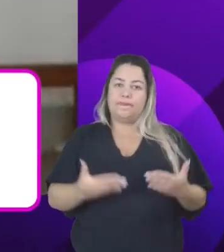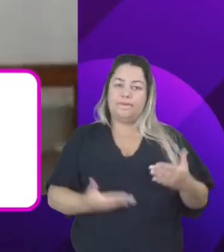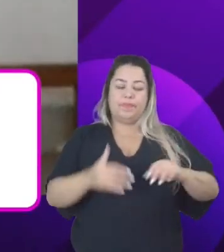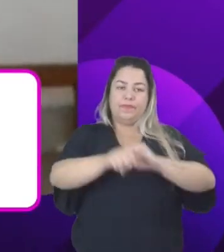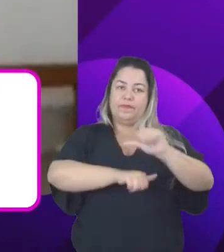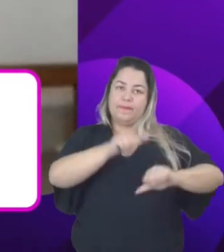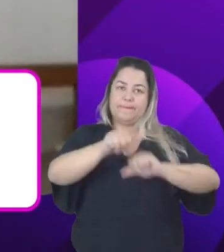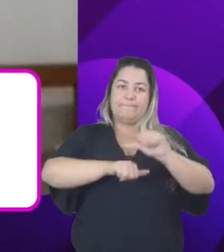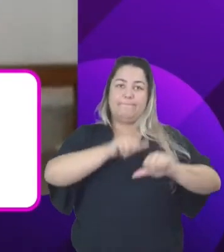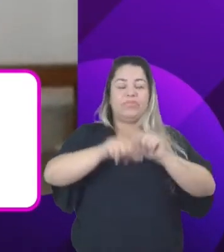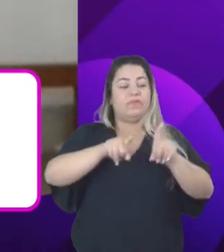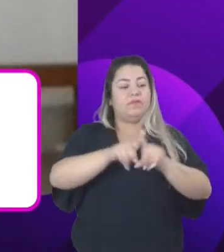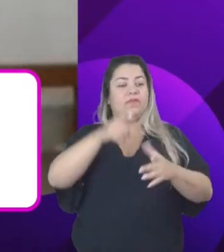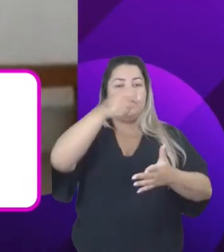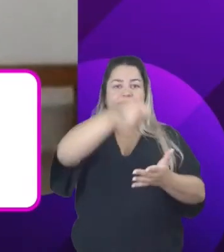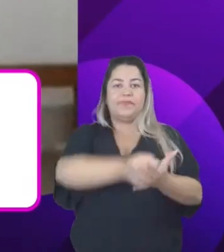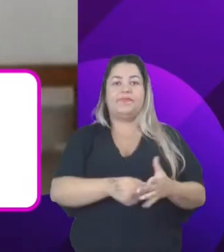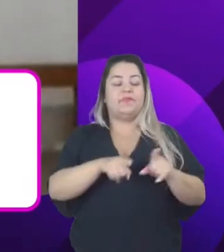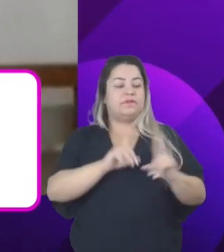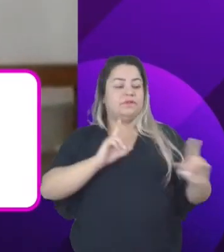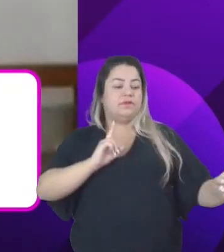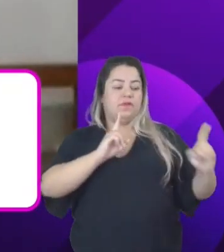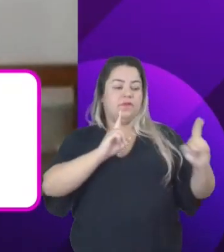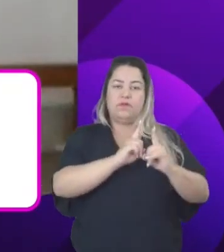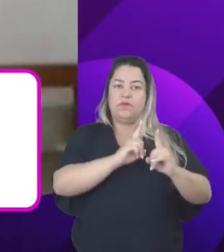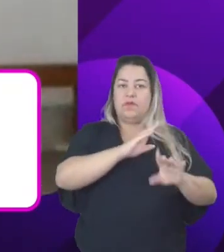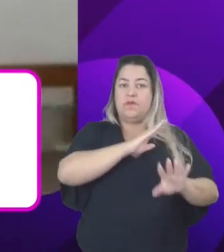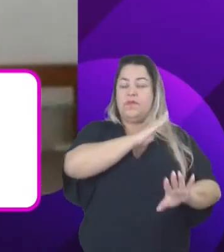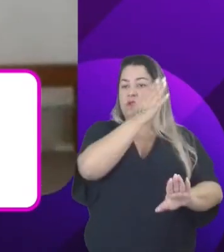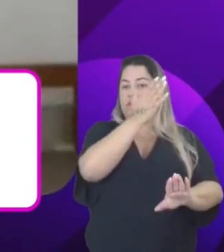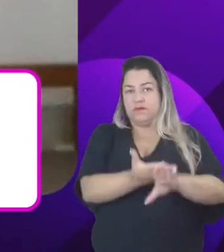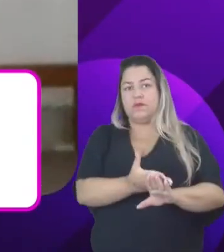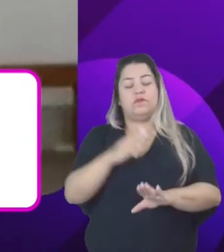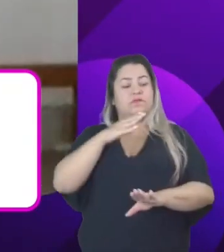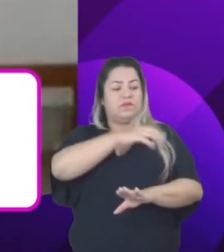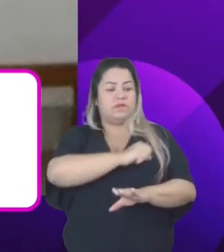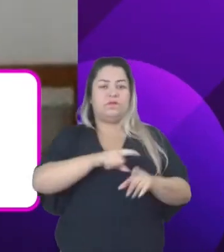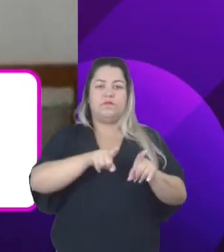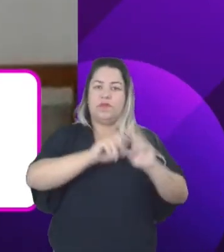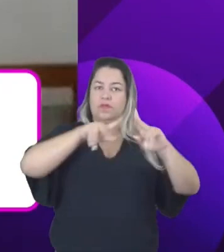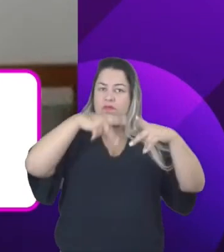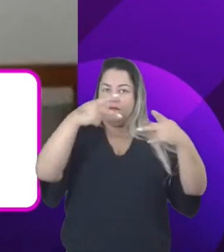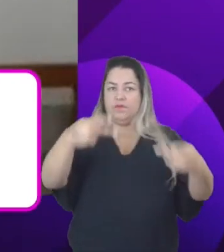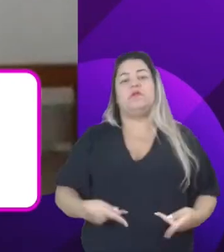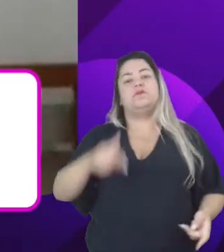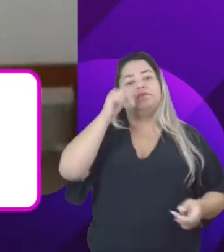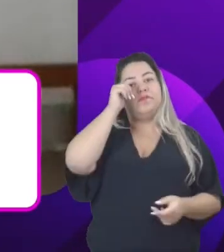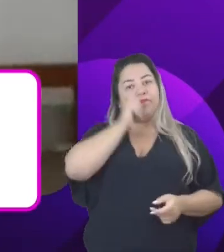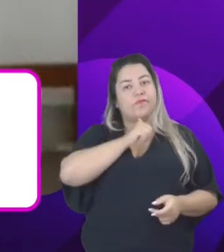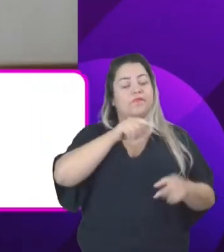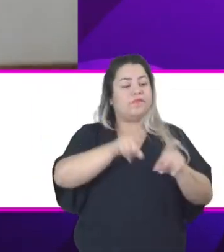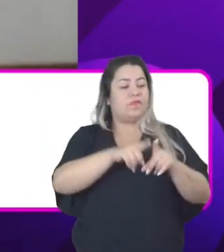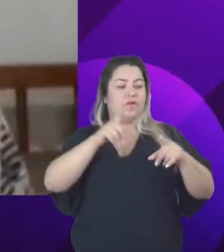inovador que garante atendimento integrado, eficaz e humanizado para as mulheres em situação